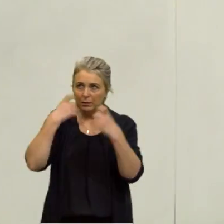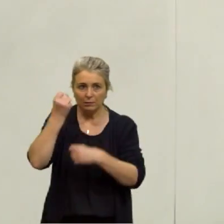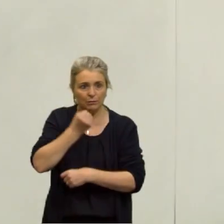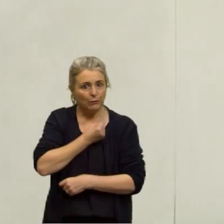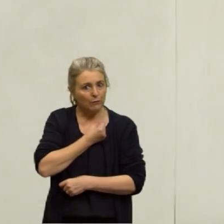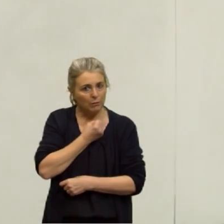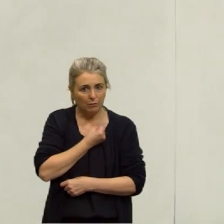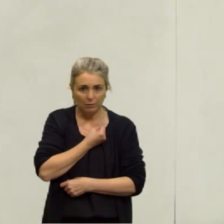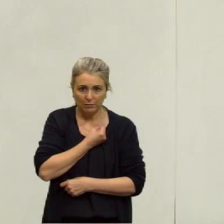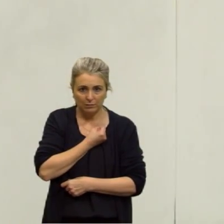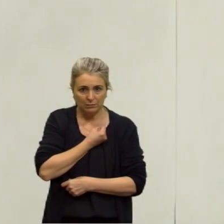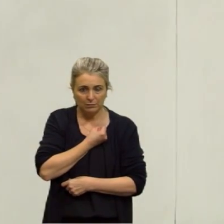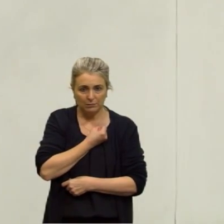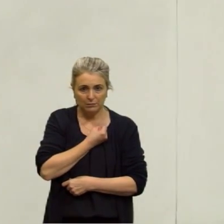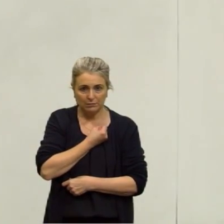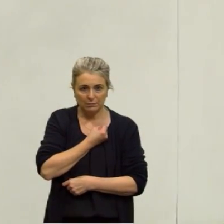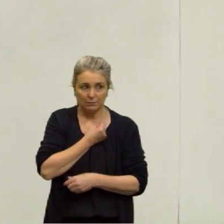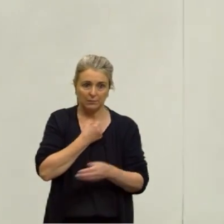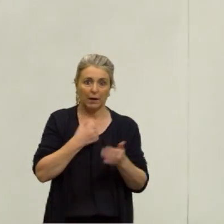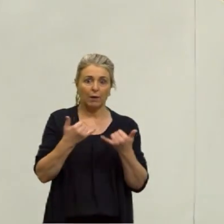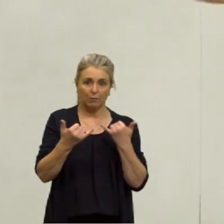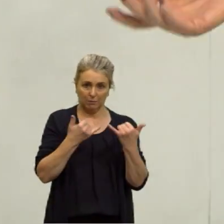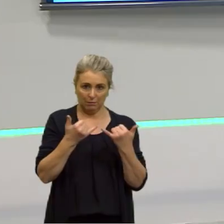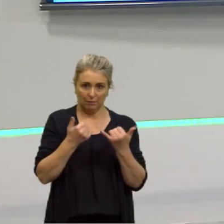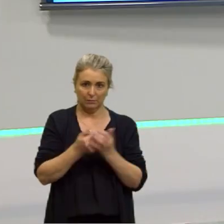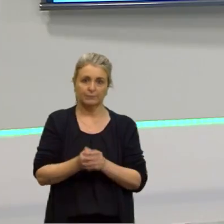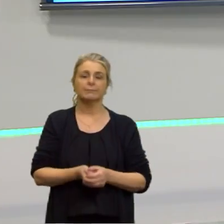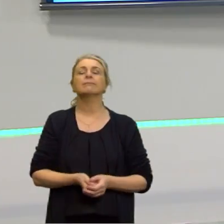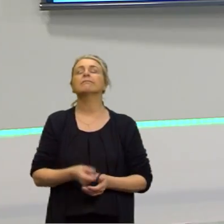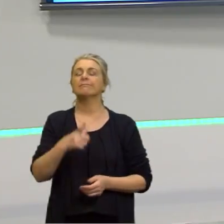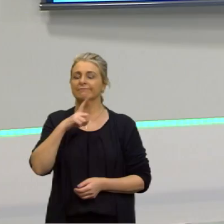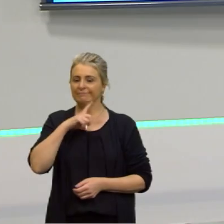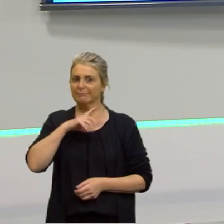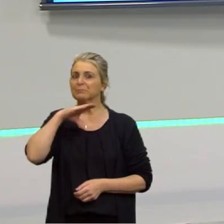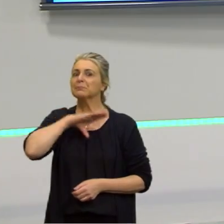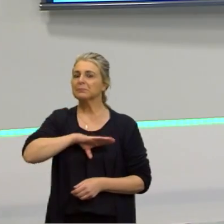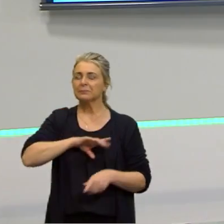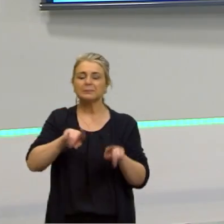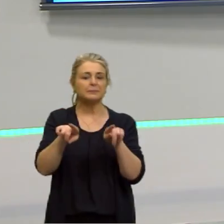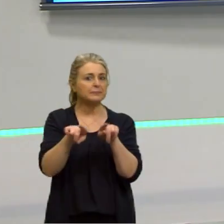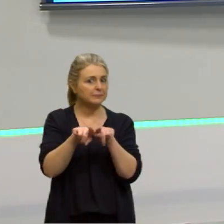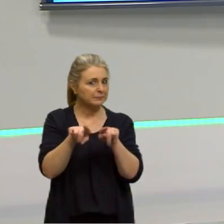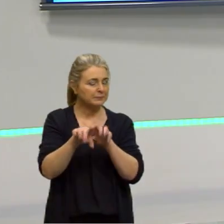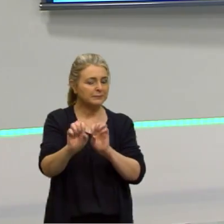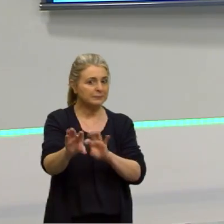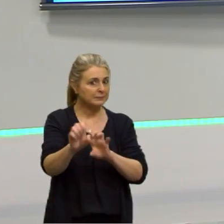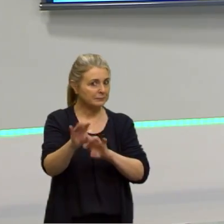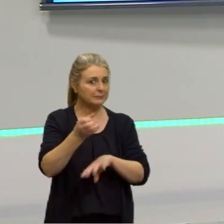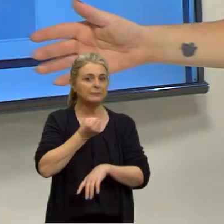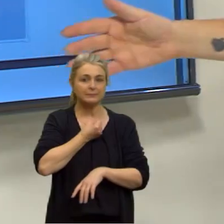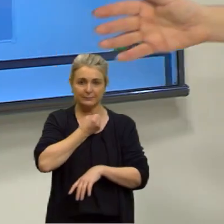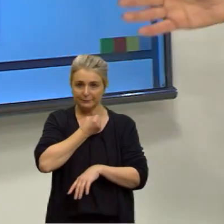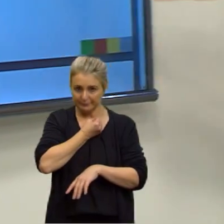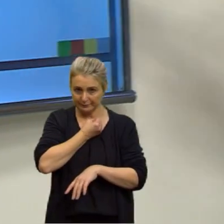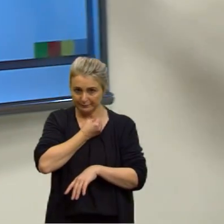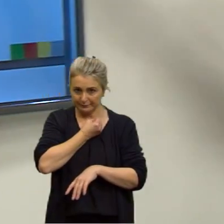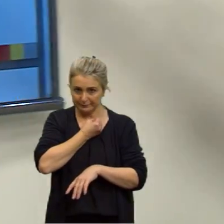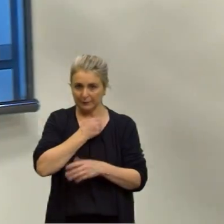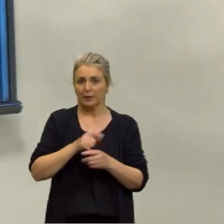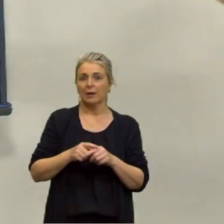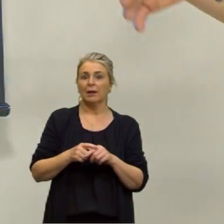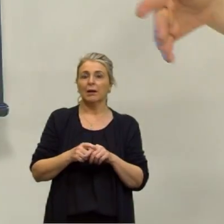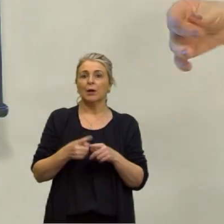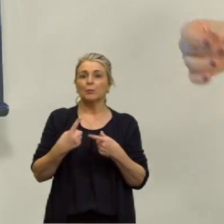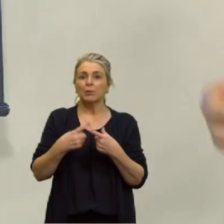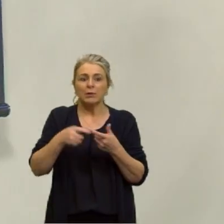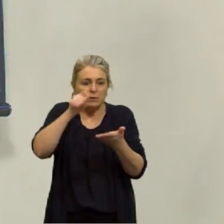pois é numeral também existe em português porque faz parte do que a gente usa